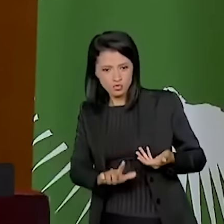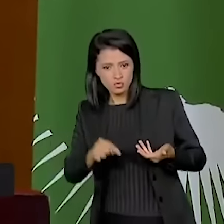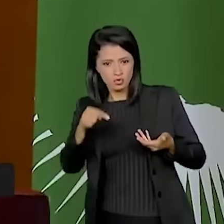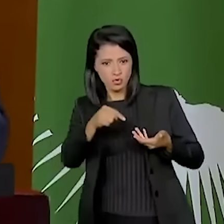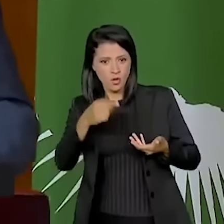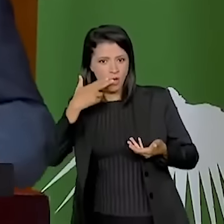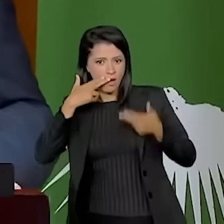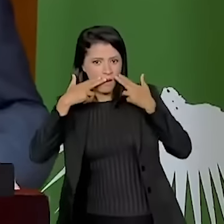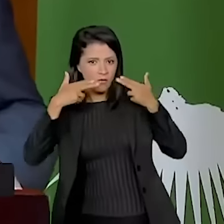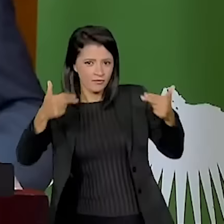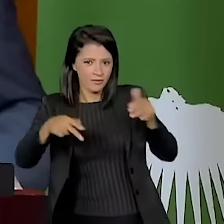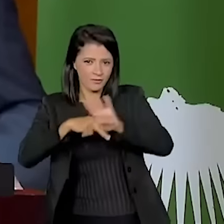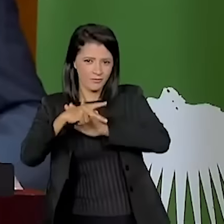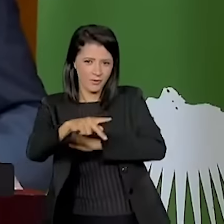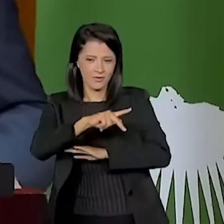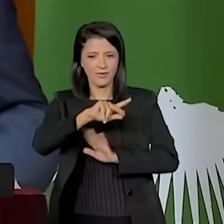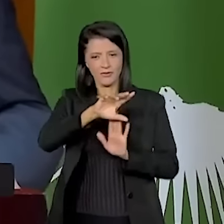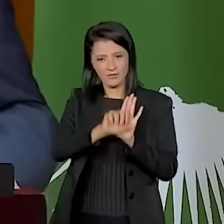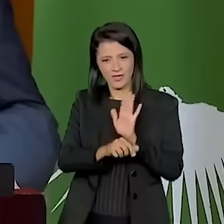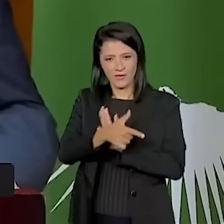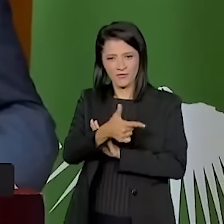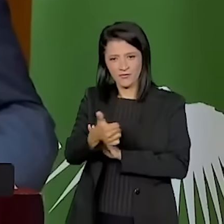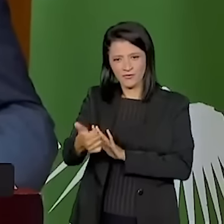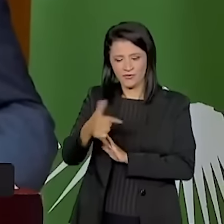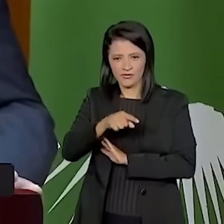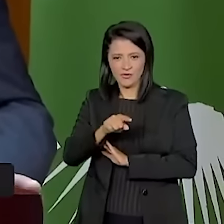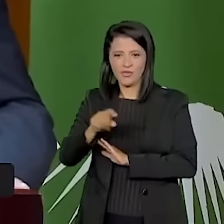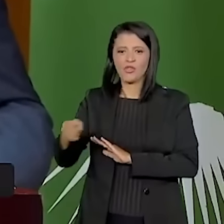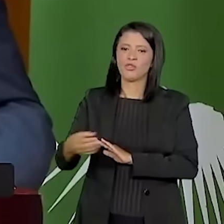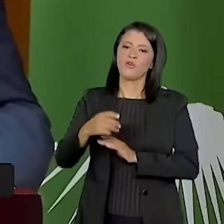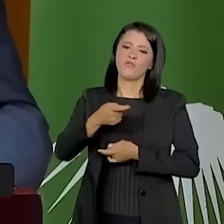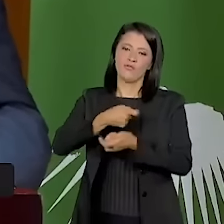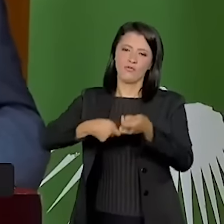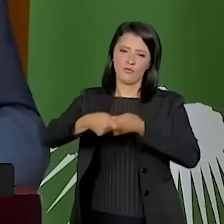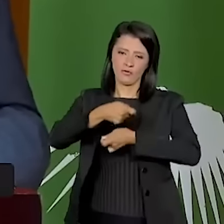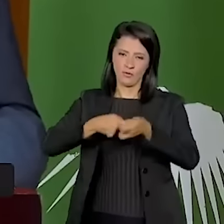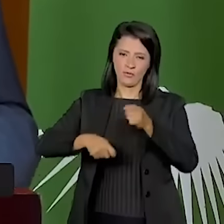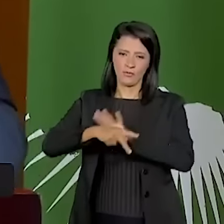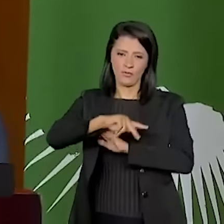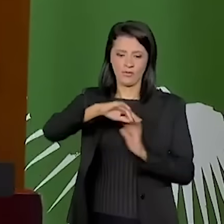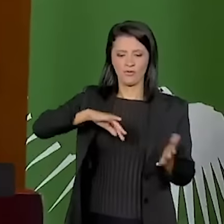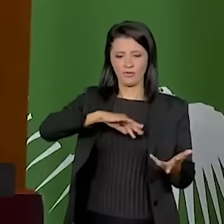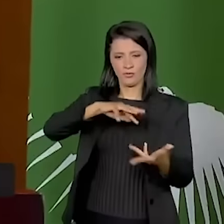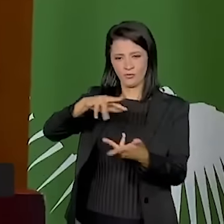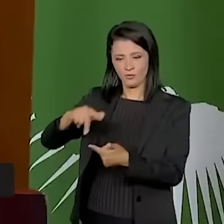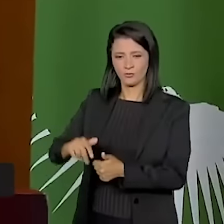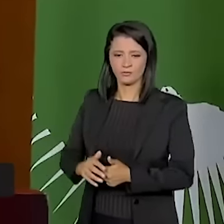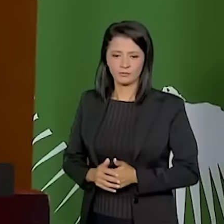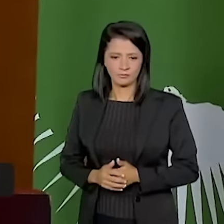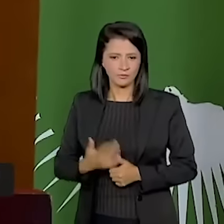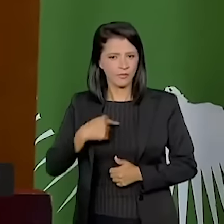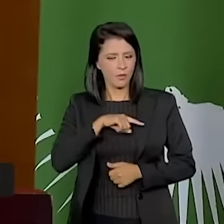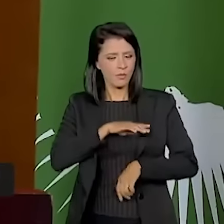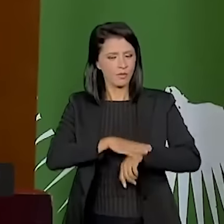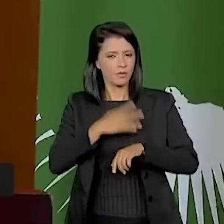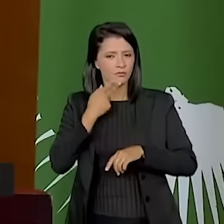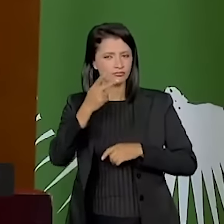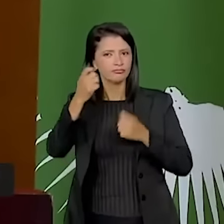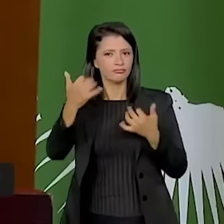a novidade do século XXI na nova economia mundial. Quando nós